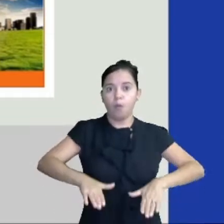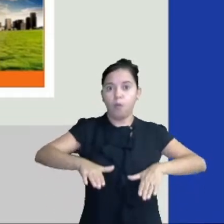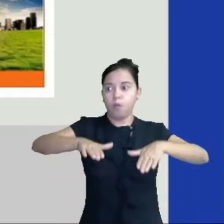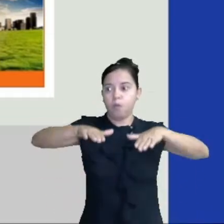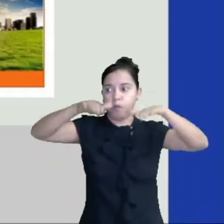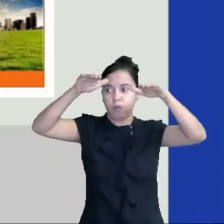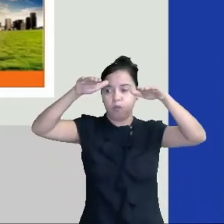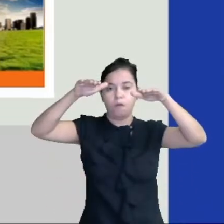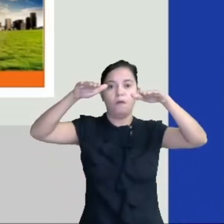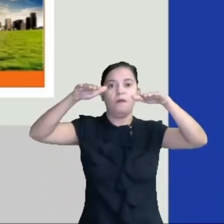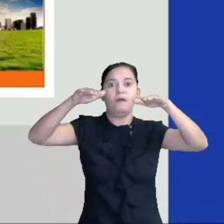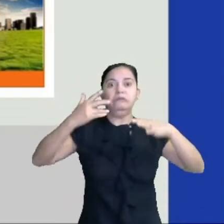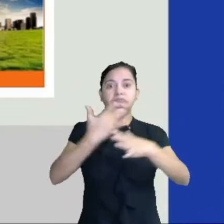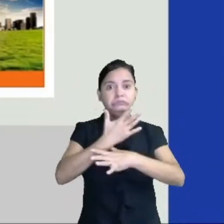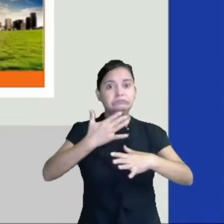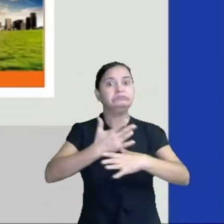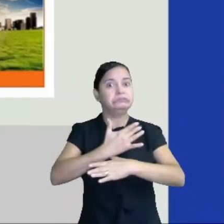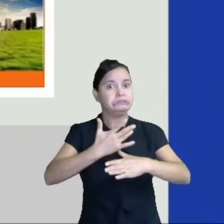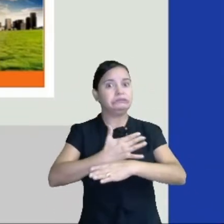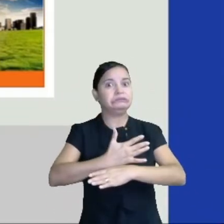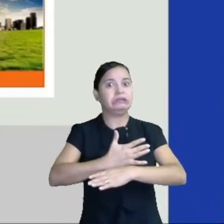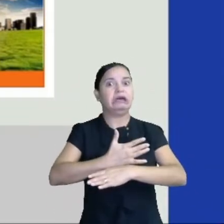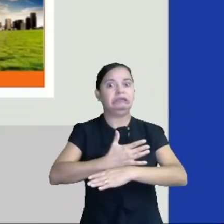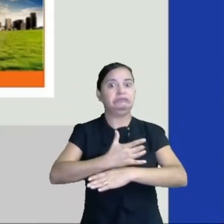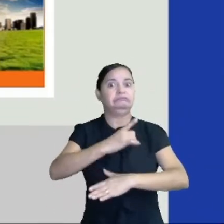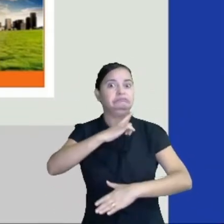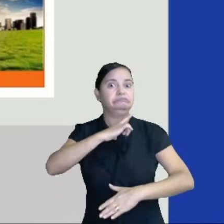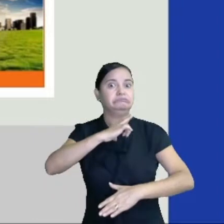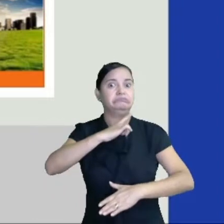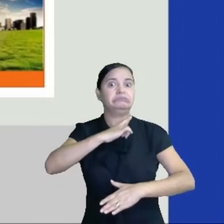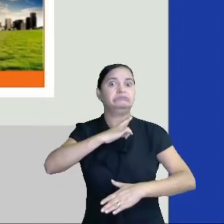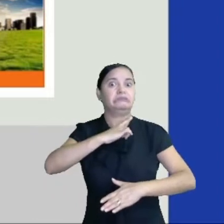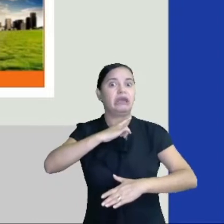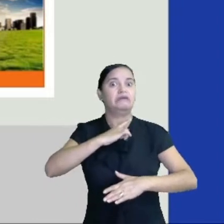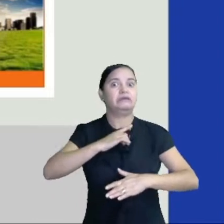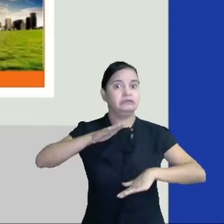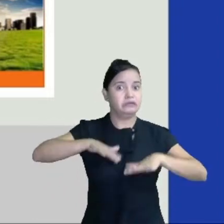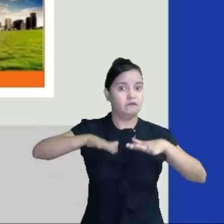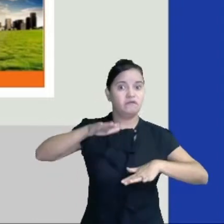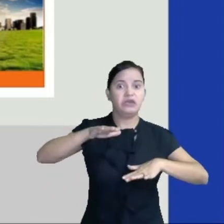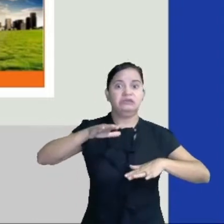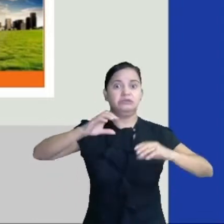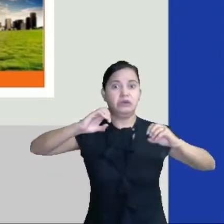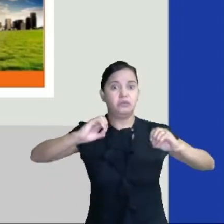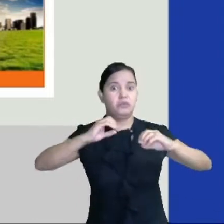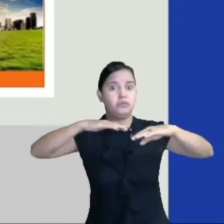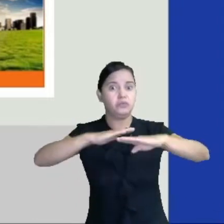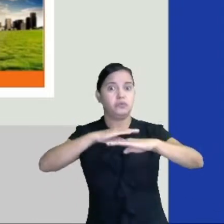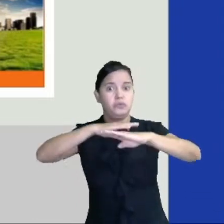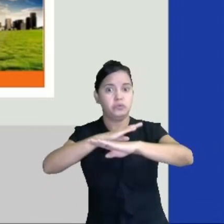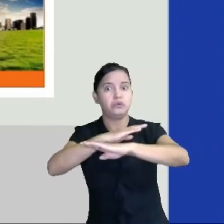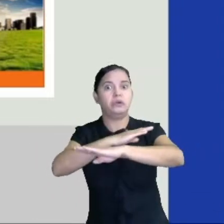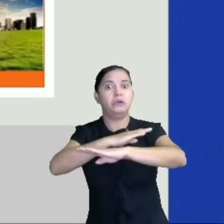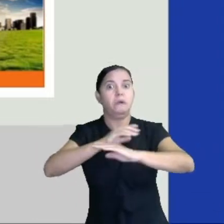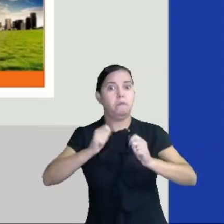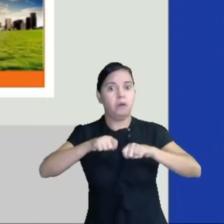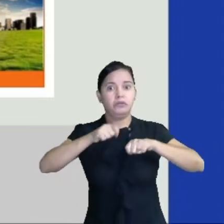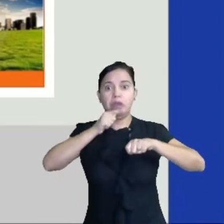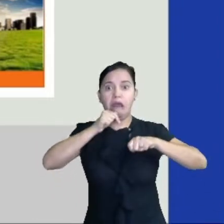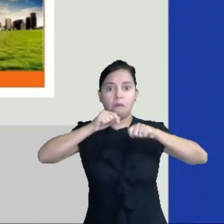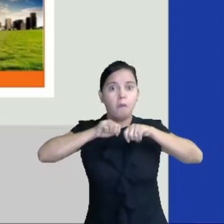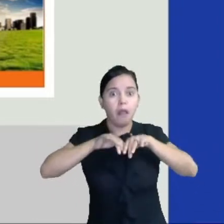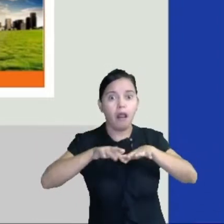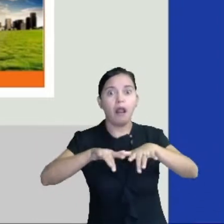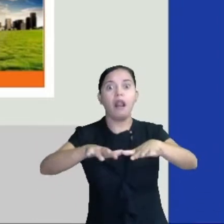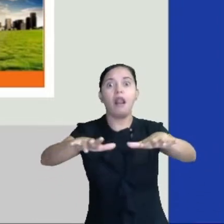principalmente em cidades que estão abaixo desse nível do mar. Então a chance de ter o quê? Enchentes, a